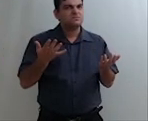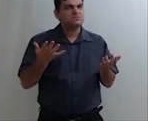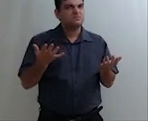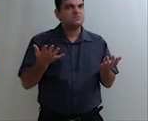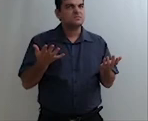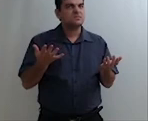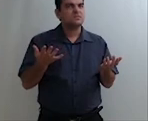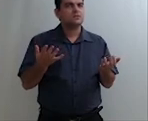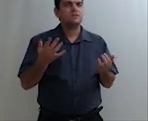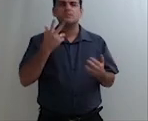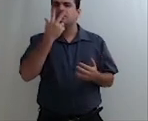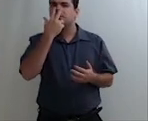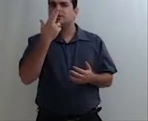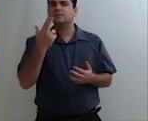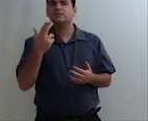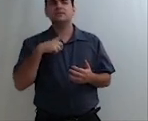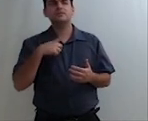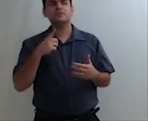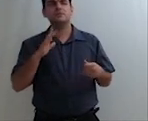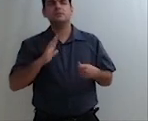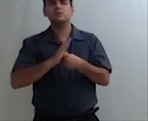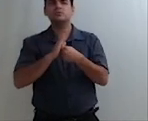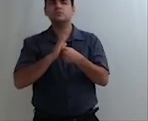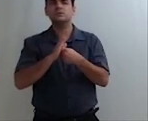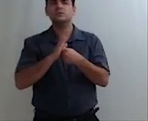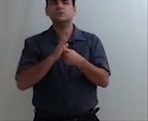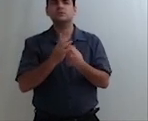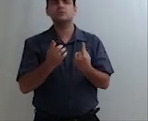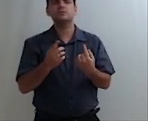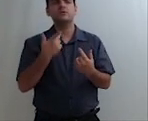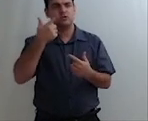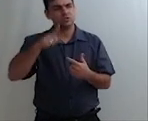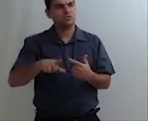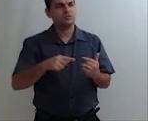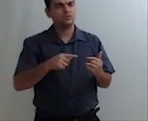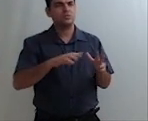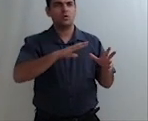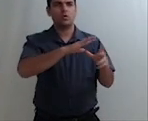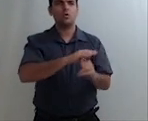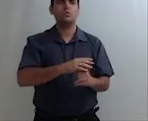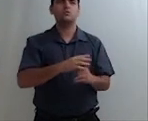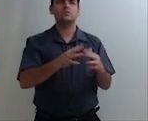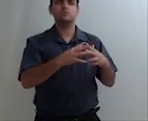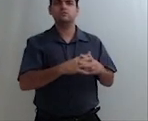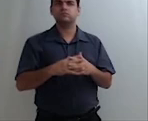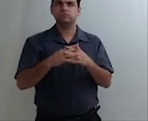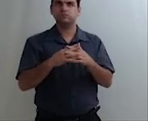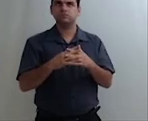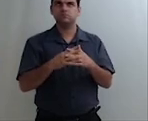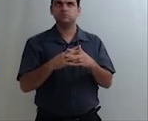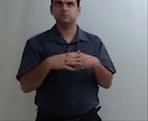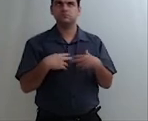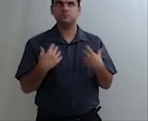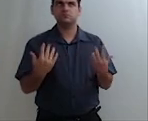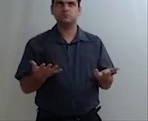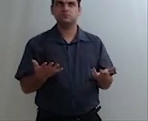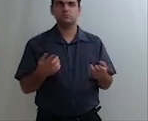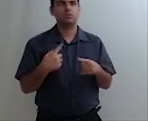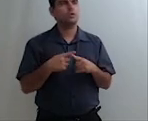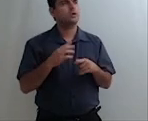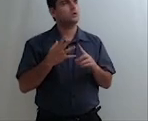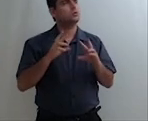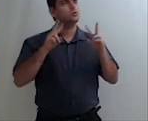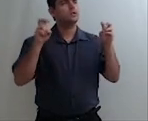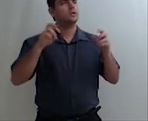também de uma denúncia versando sobre roubo de carga o que tem de peculiaridade nesse caso é que o